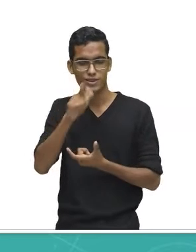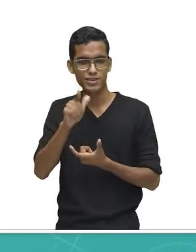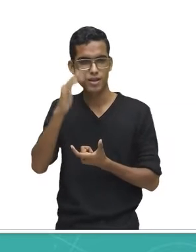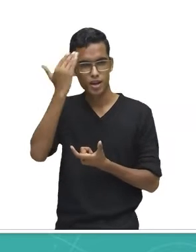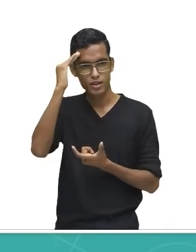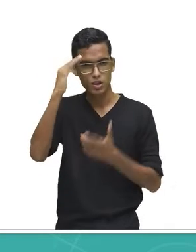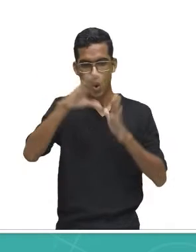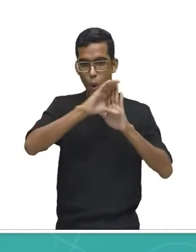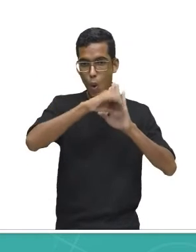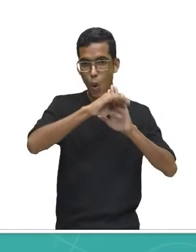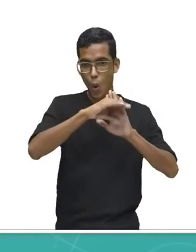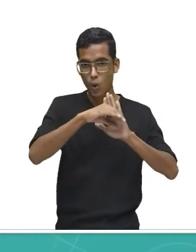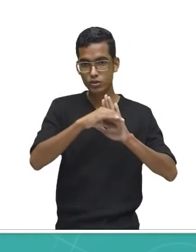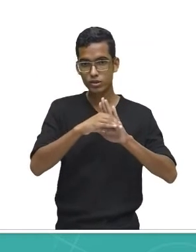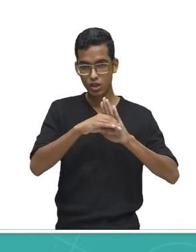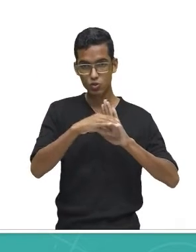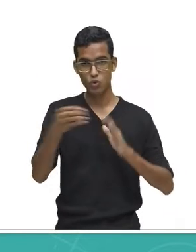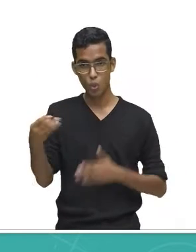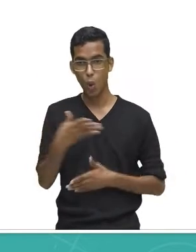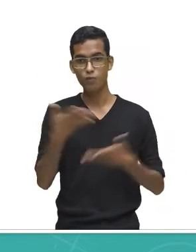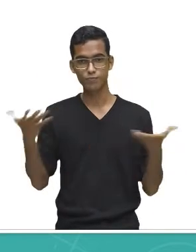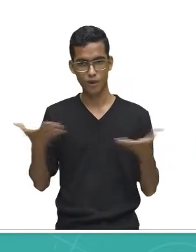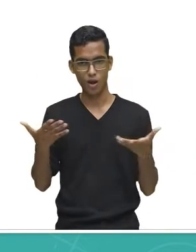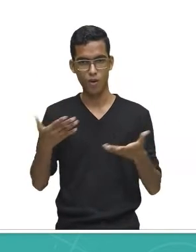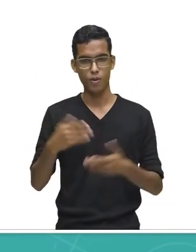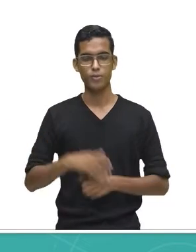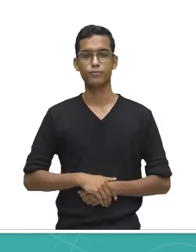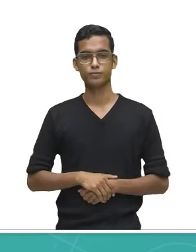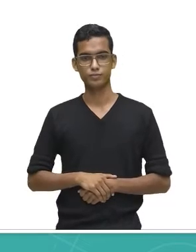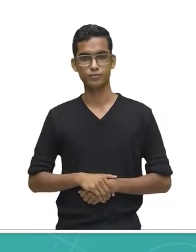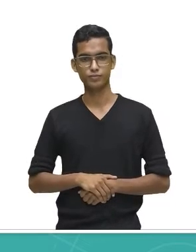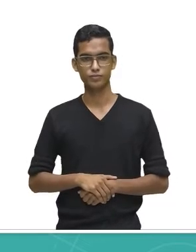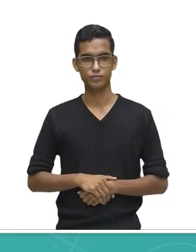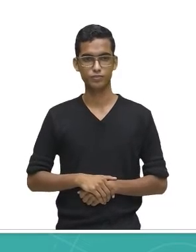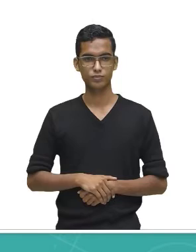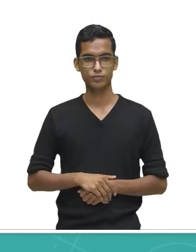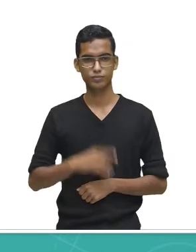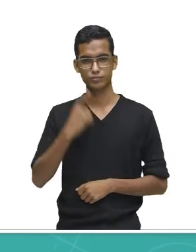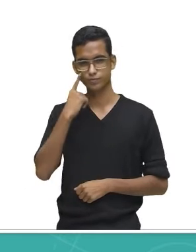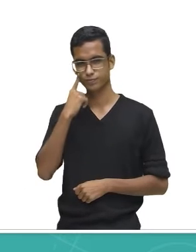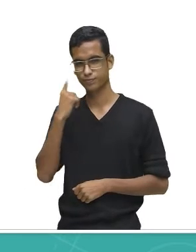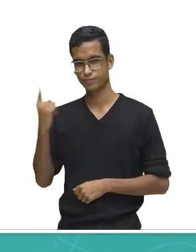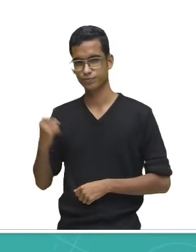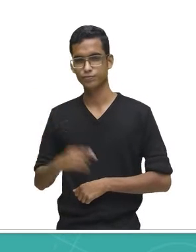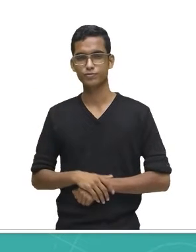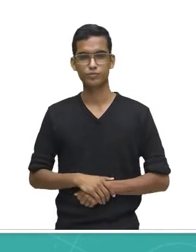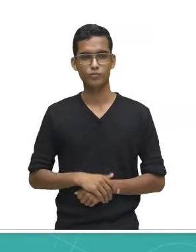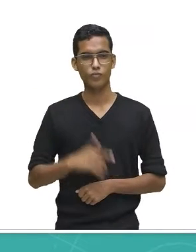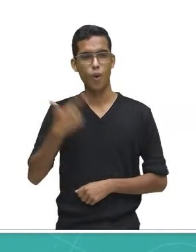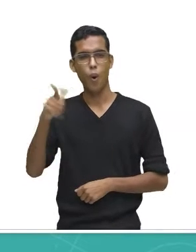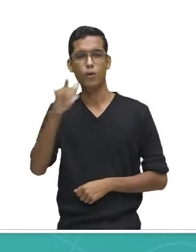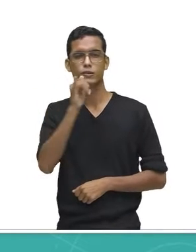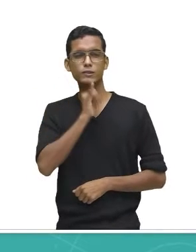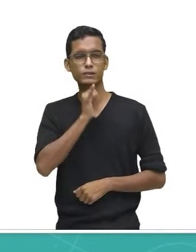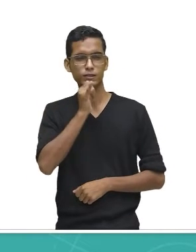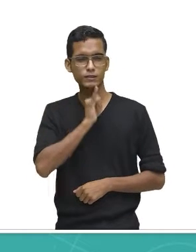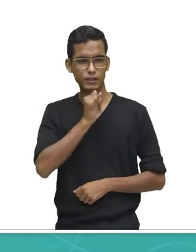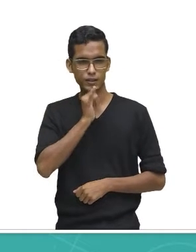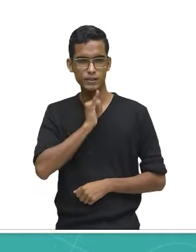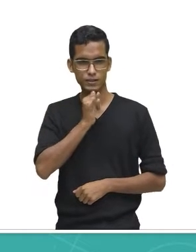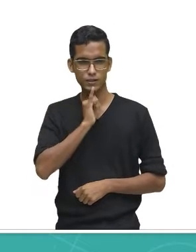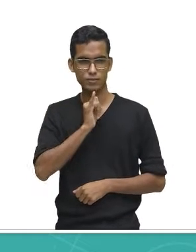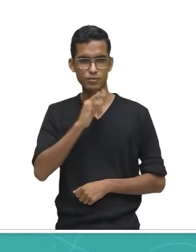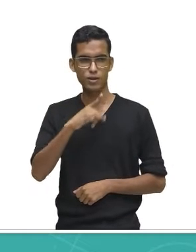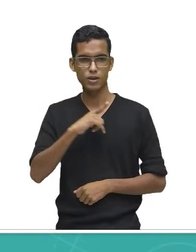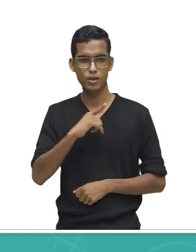bom? Então, mais algumas palavras que nós temos aqui, que é a acentuação gráfica de